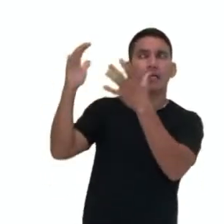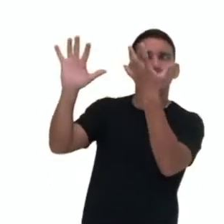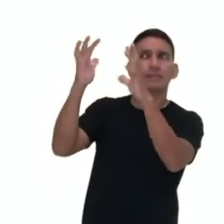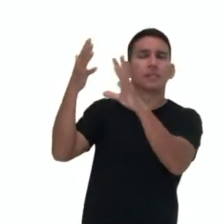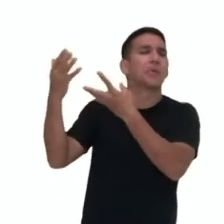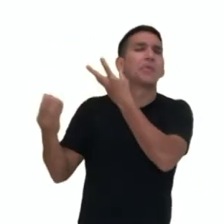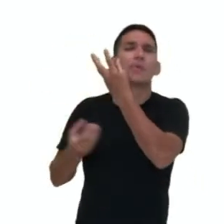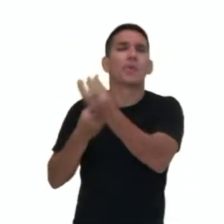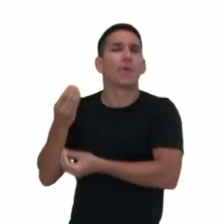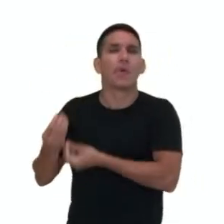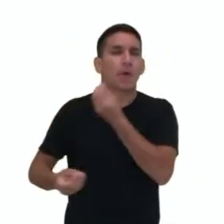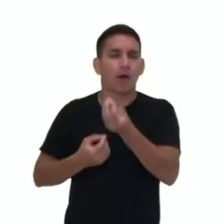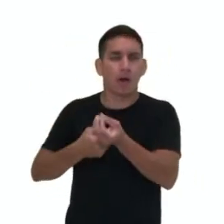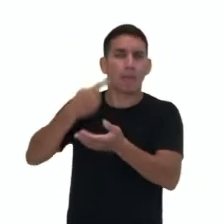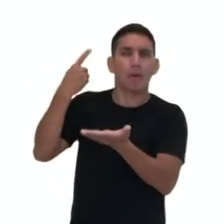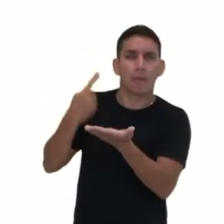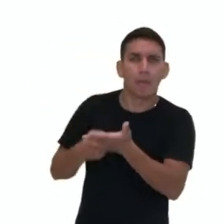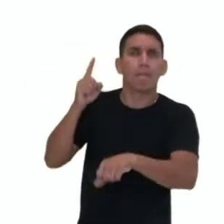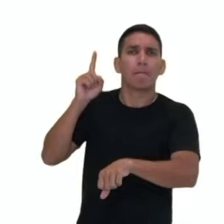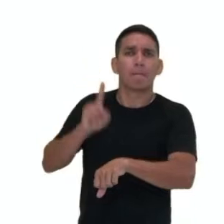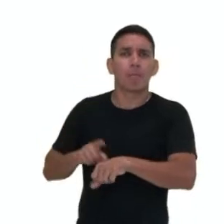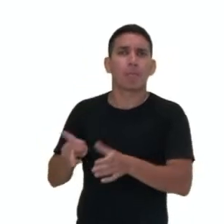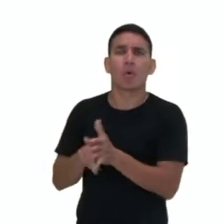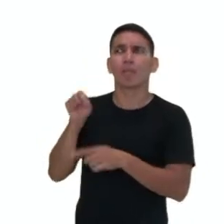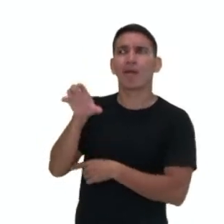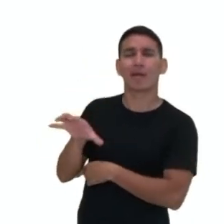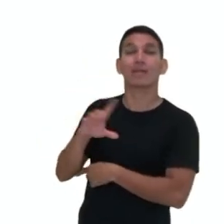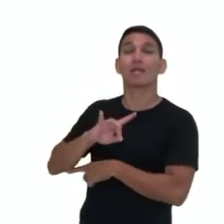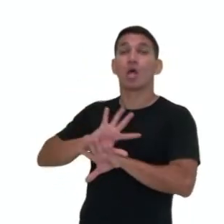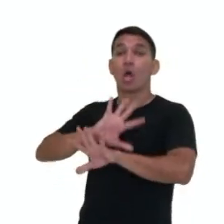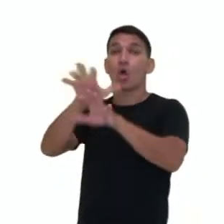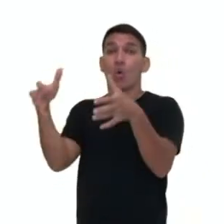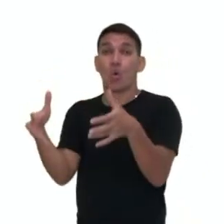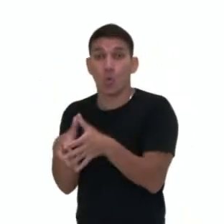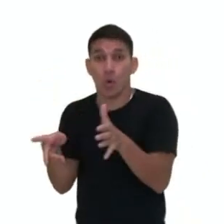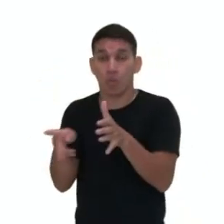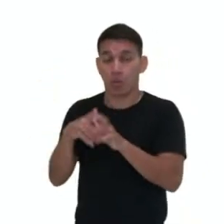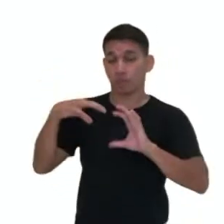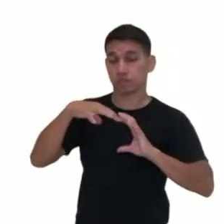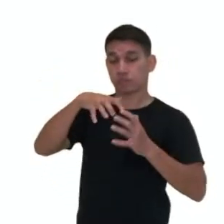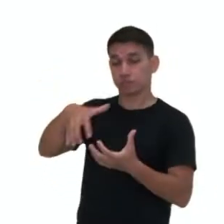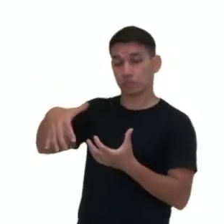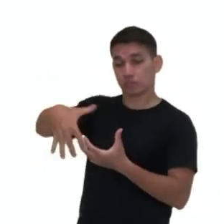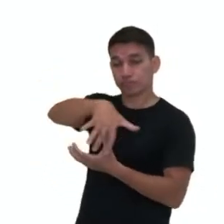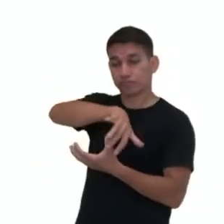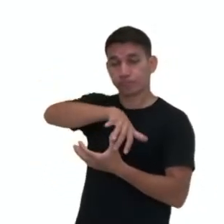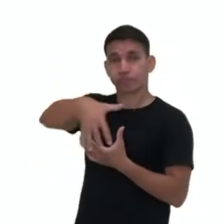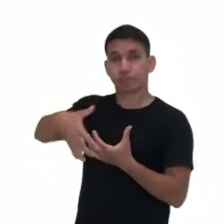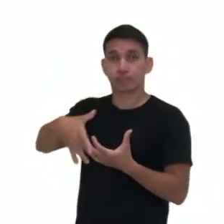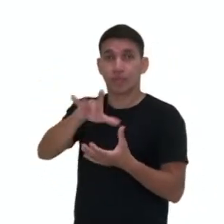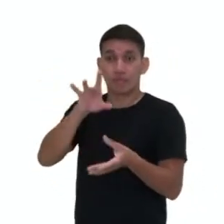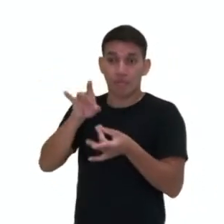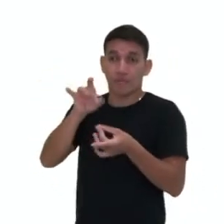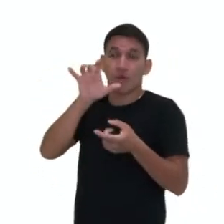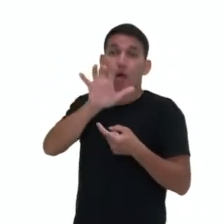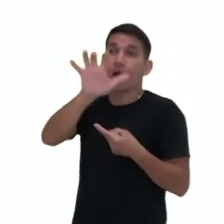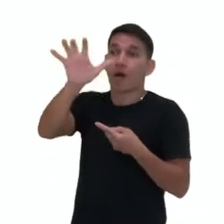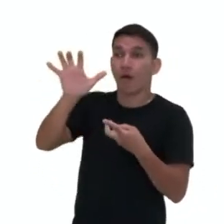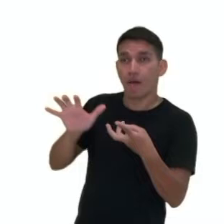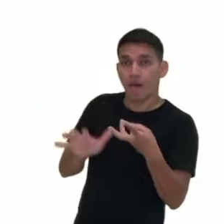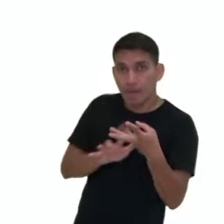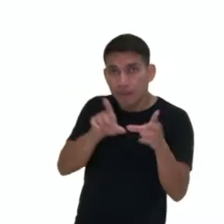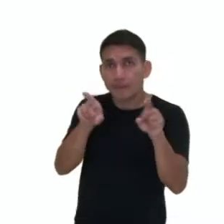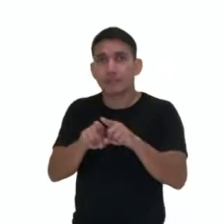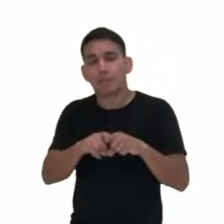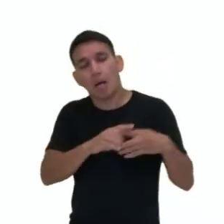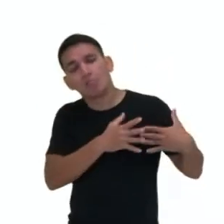vamos definir o clima? É o conjunto de condições atmosféricas de uma determinada região observada